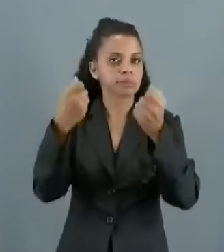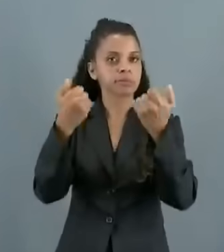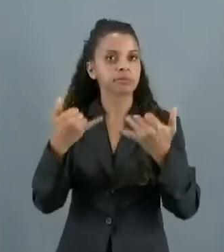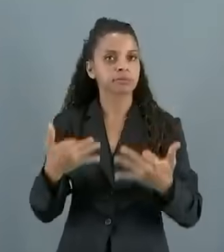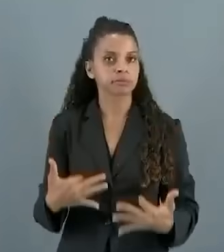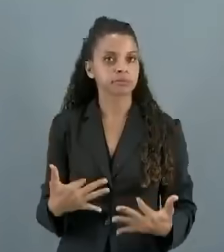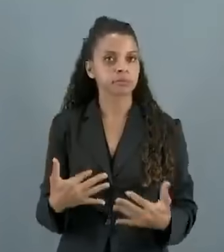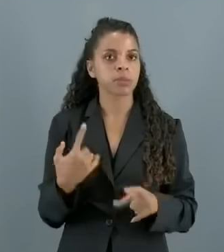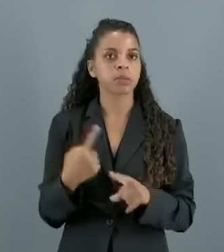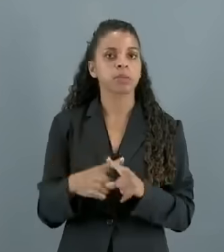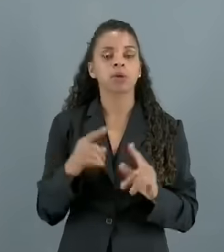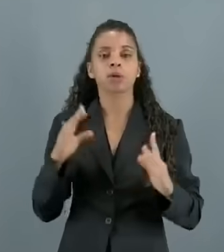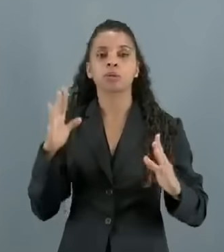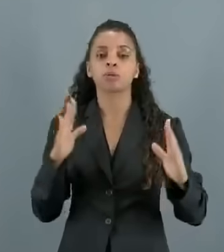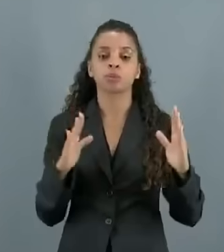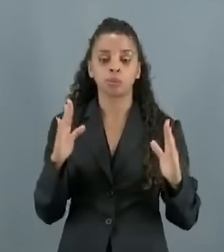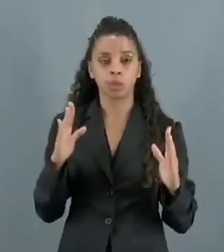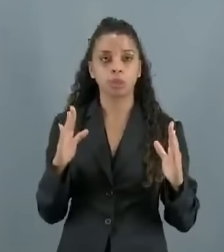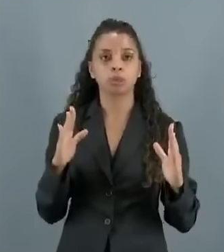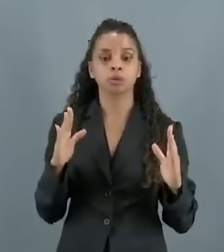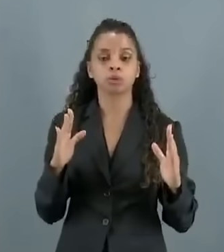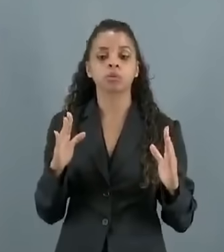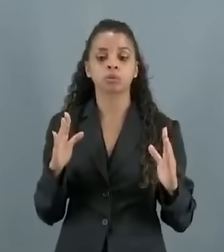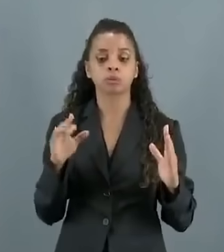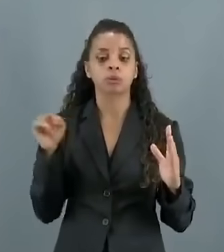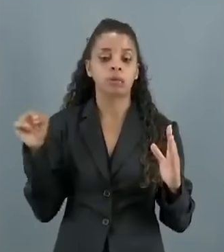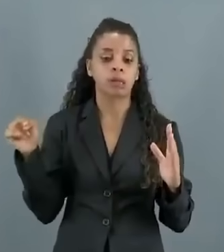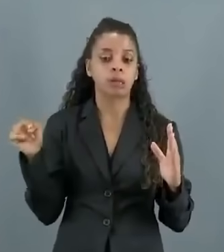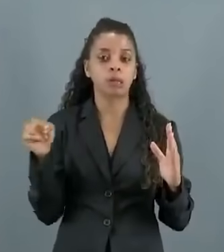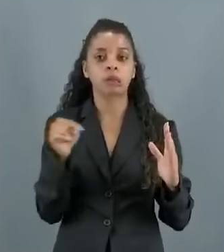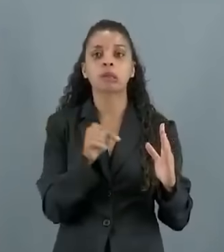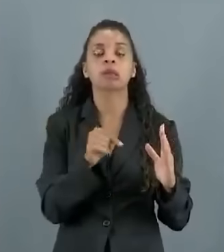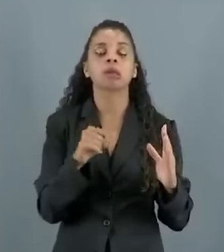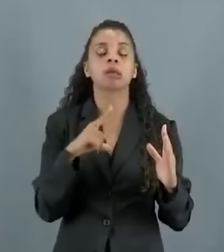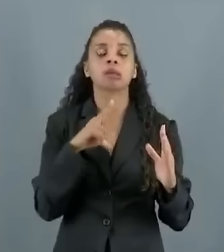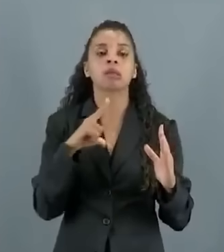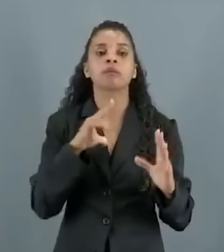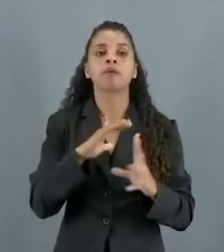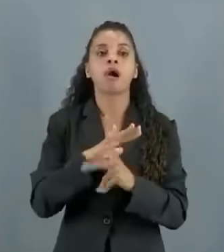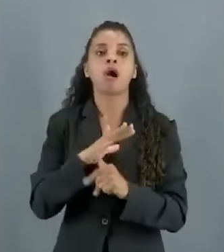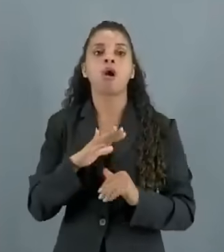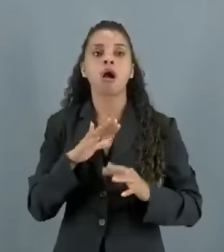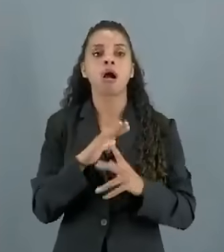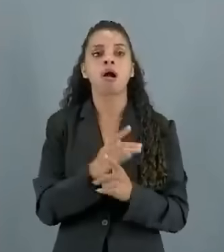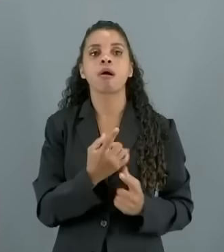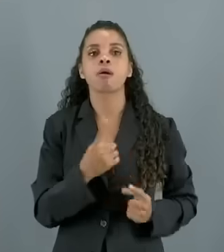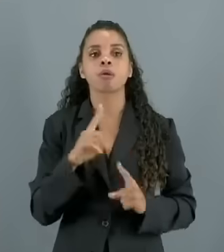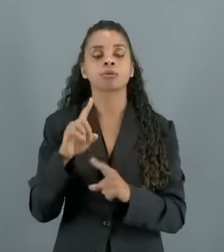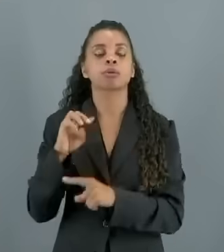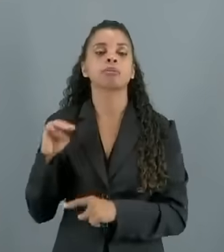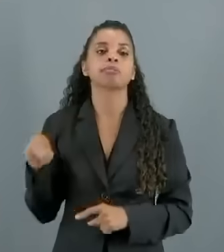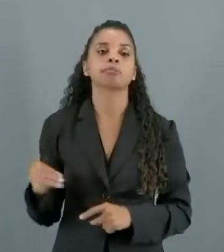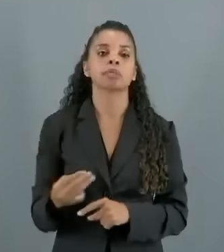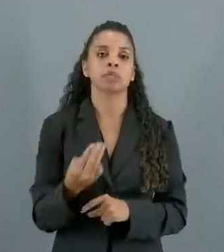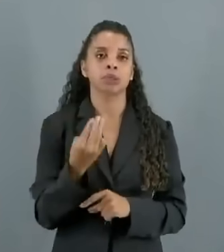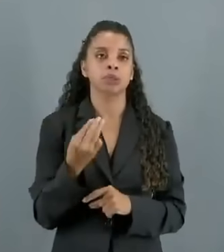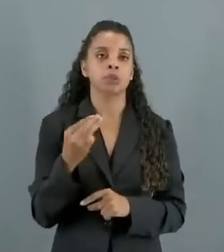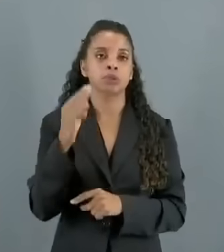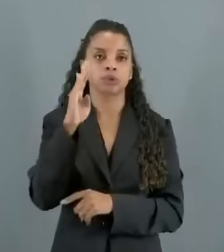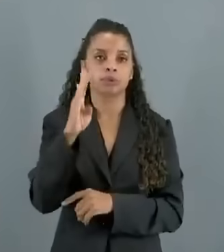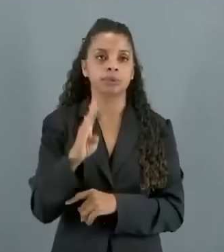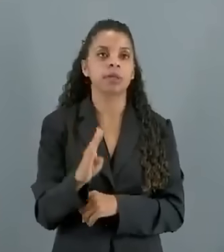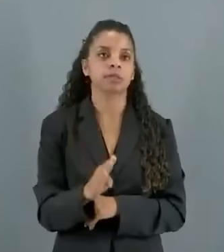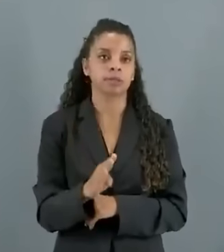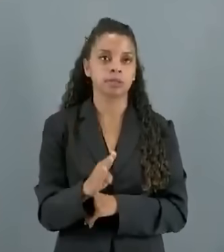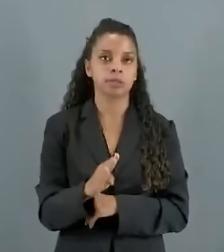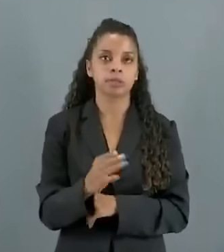período possibilitar o assalto continuado contra milhões de brasileiros que são